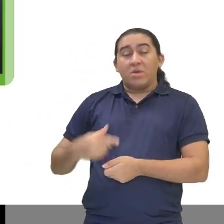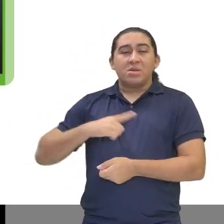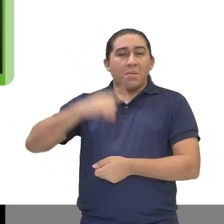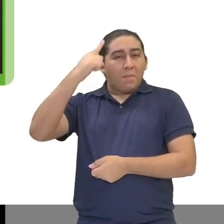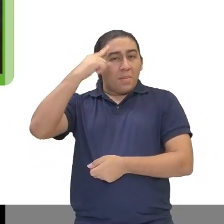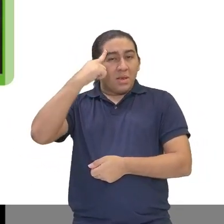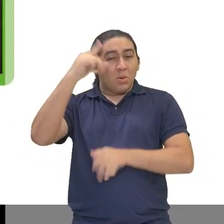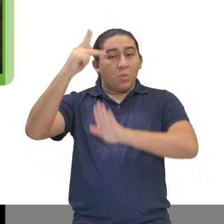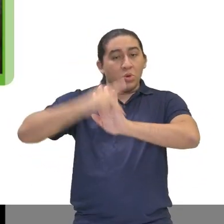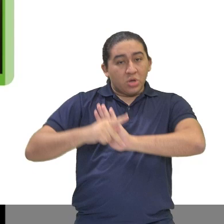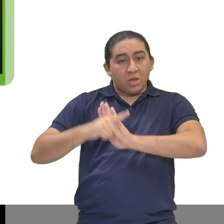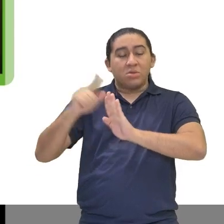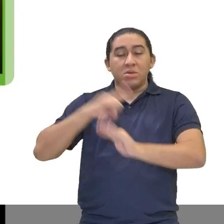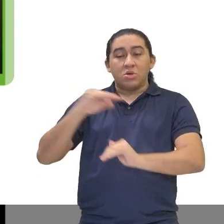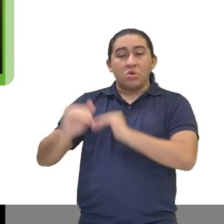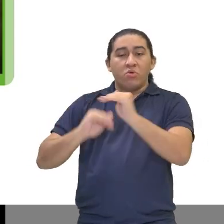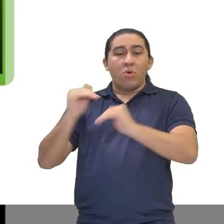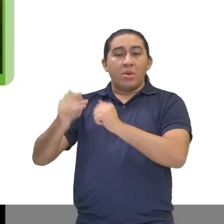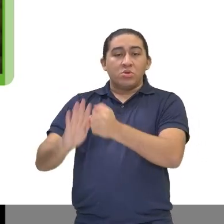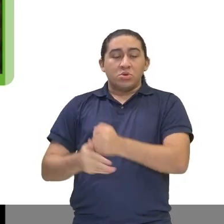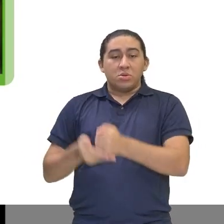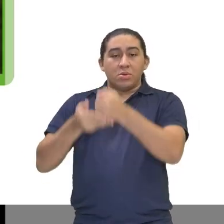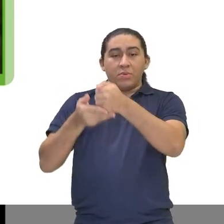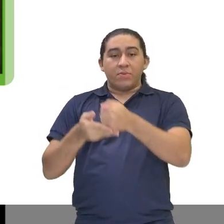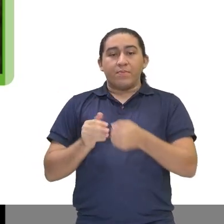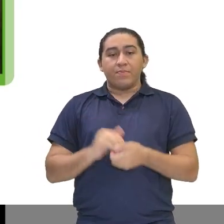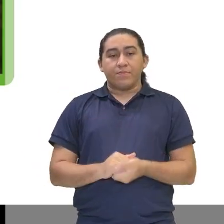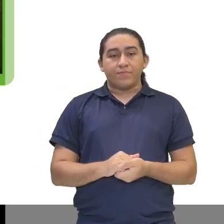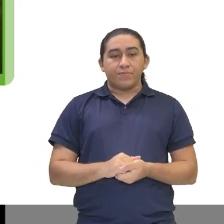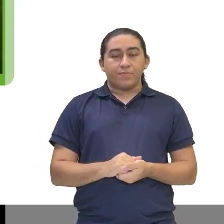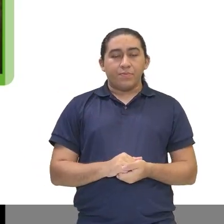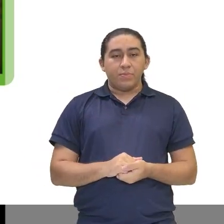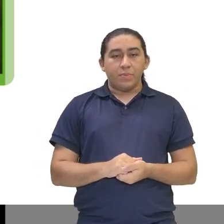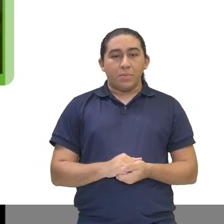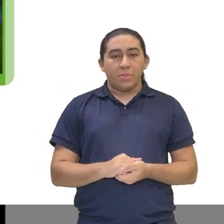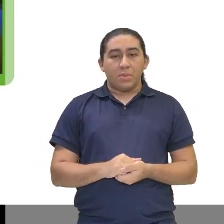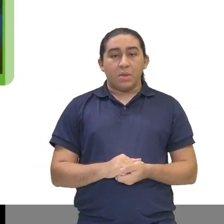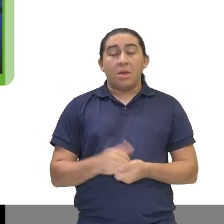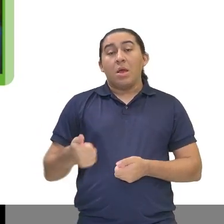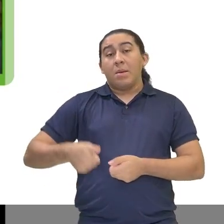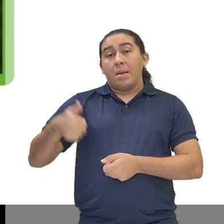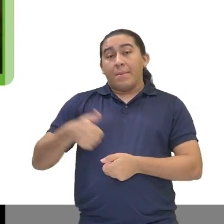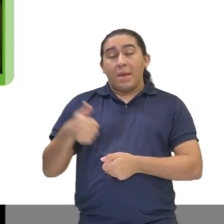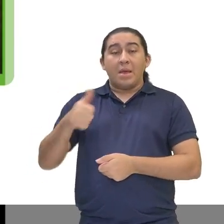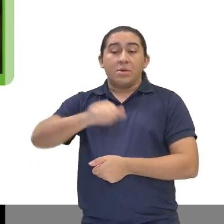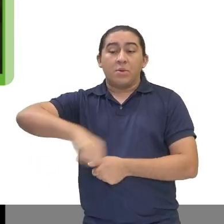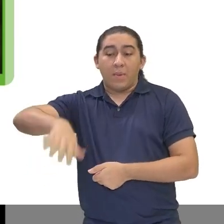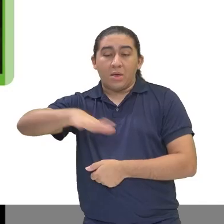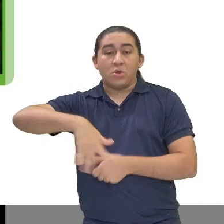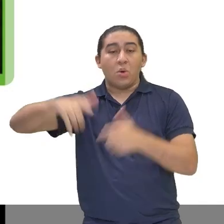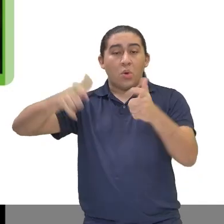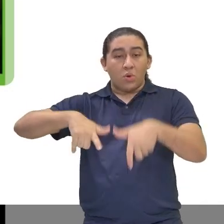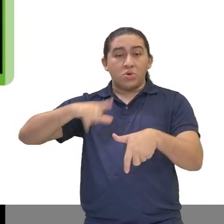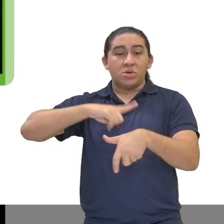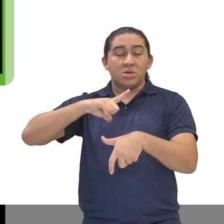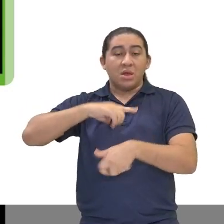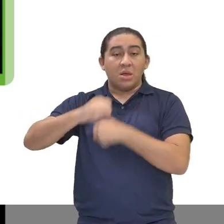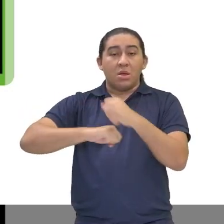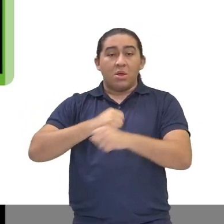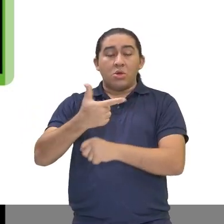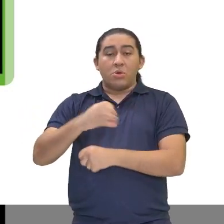desenvolvimento sustentável para a região. As primeiras usinas-plataforma estão previstas para ir a leilão em